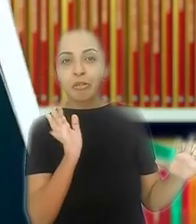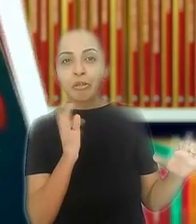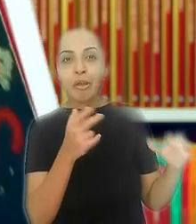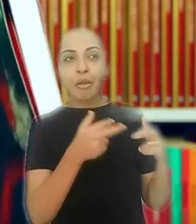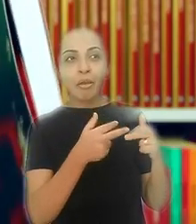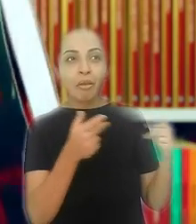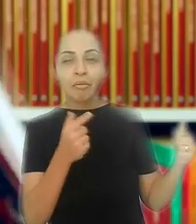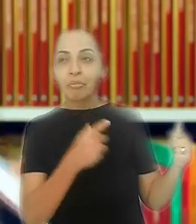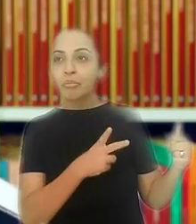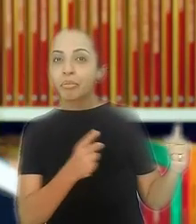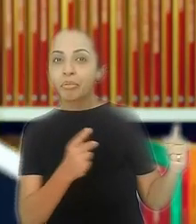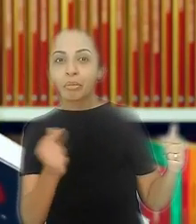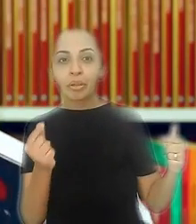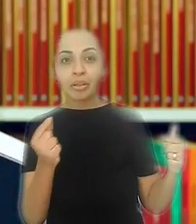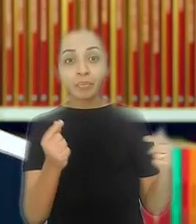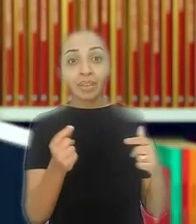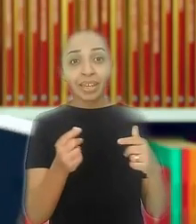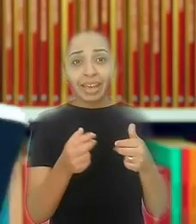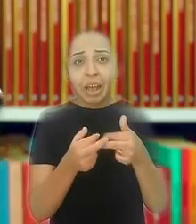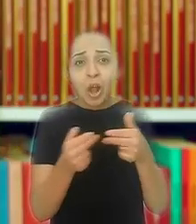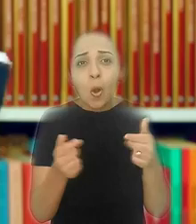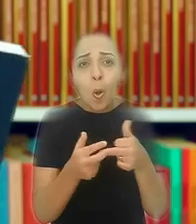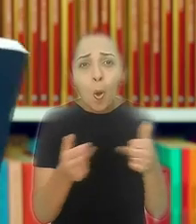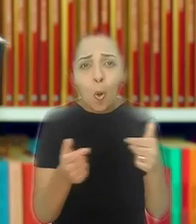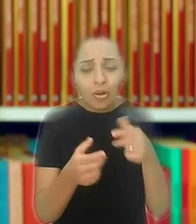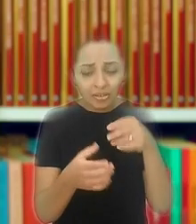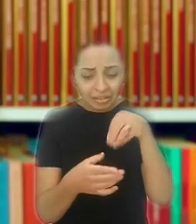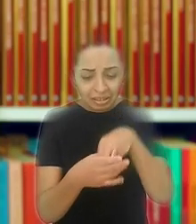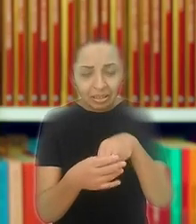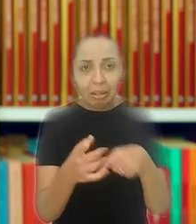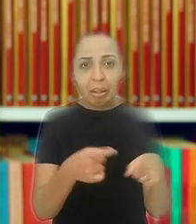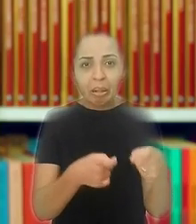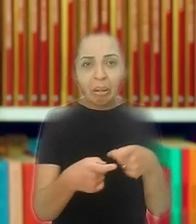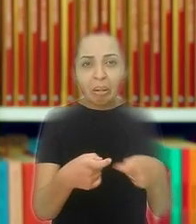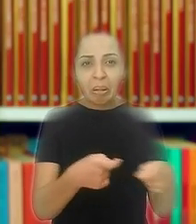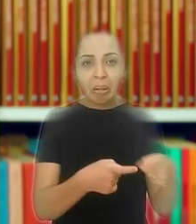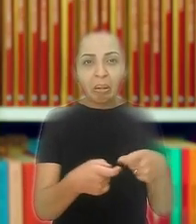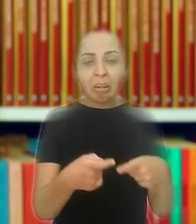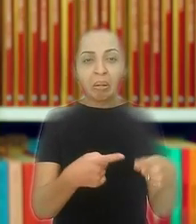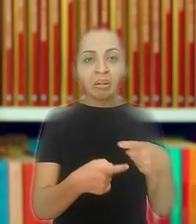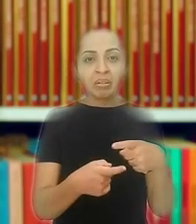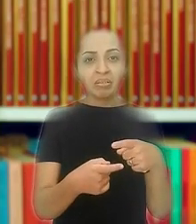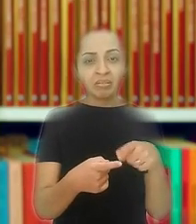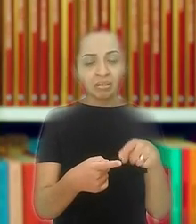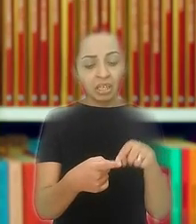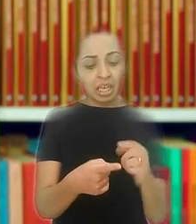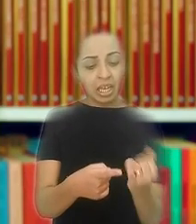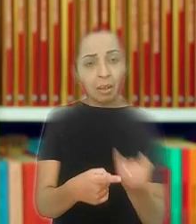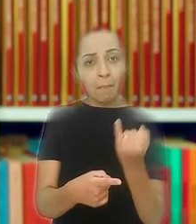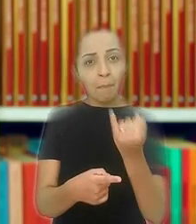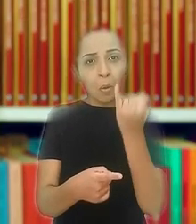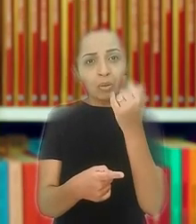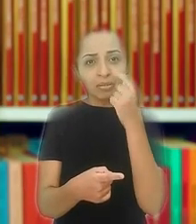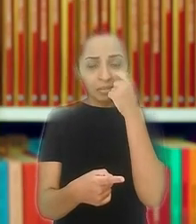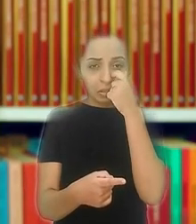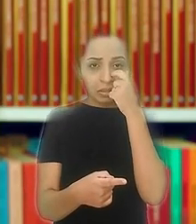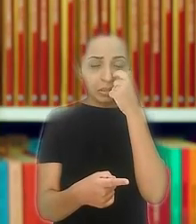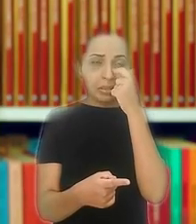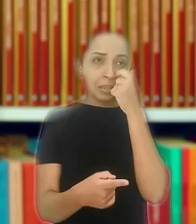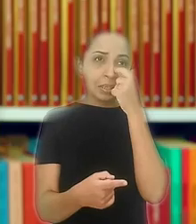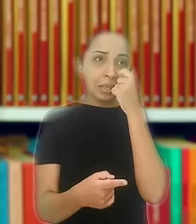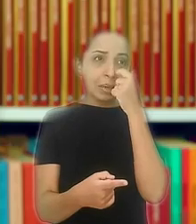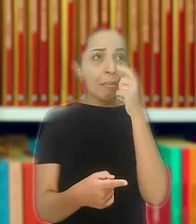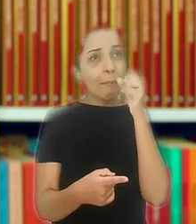desim importância de que esses seres não tem uma grande importância dentro do que